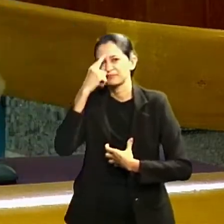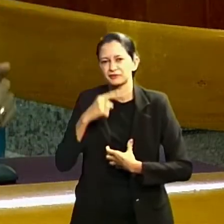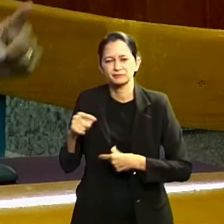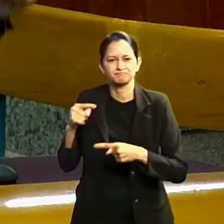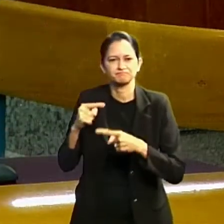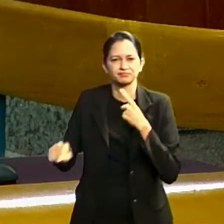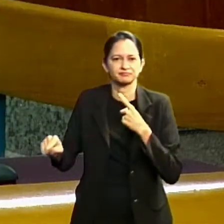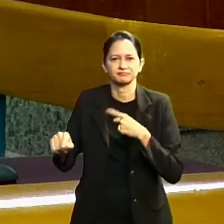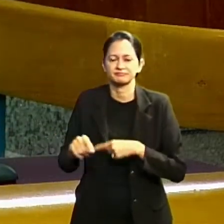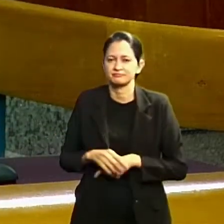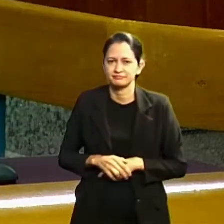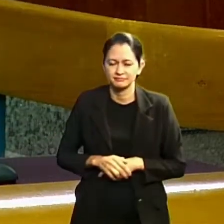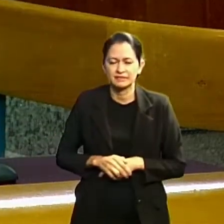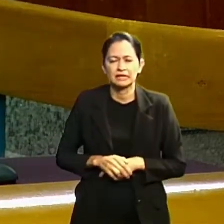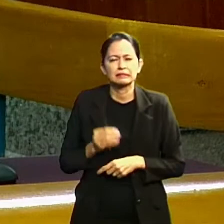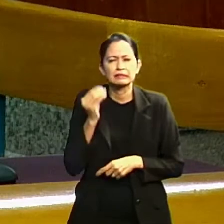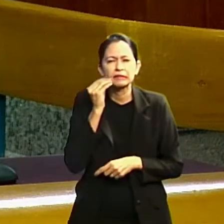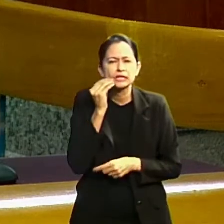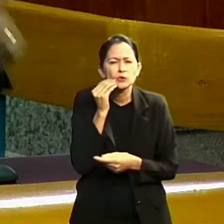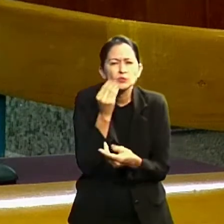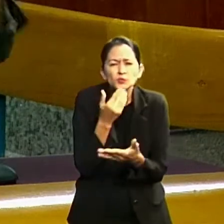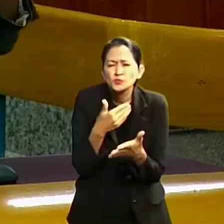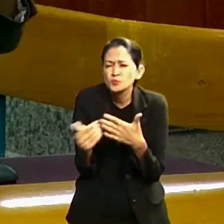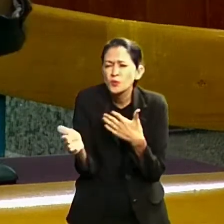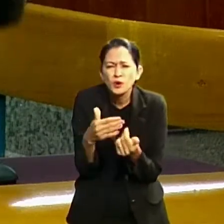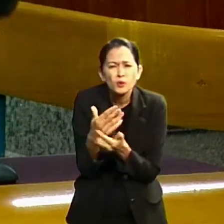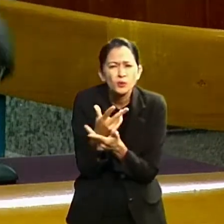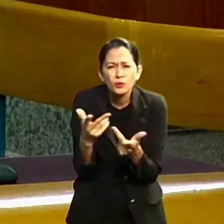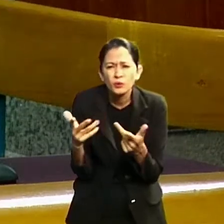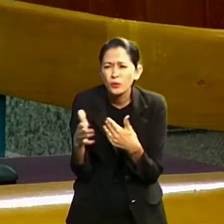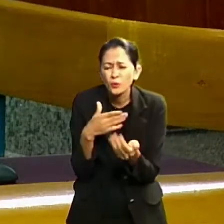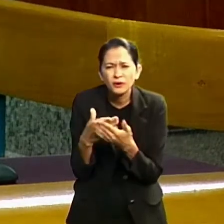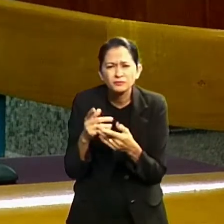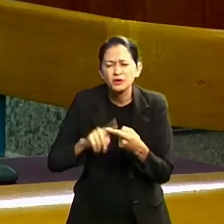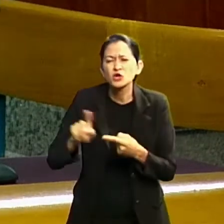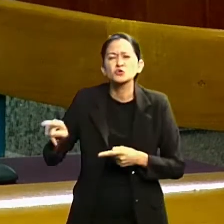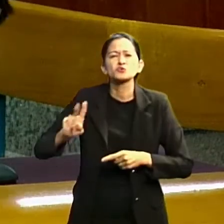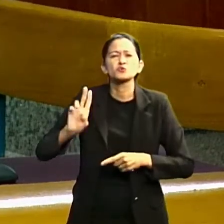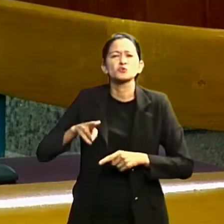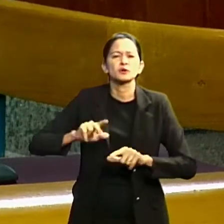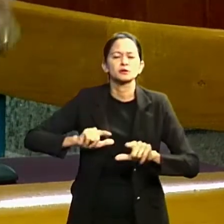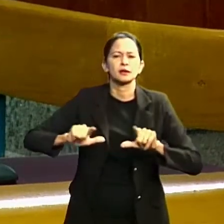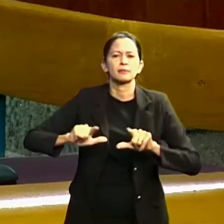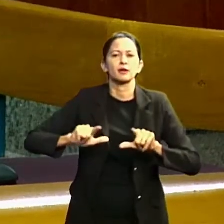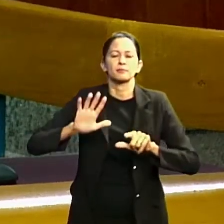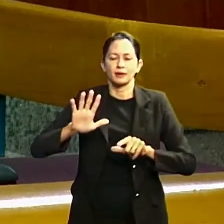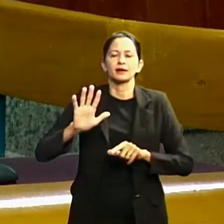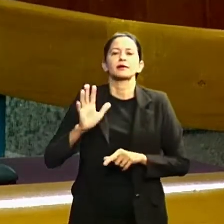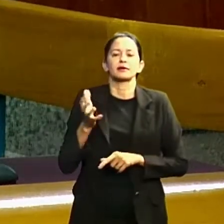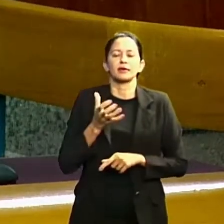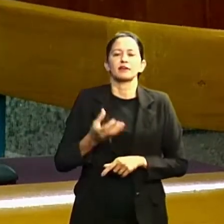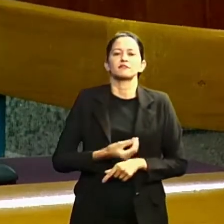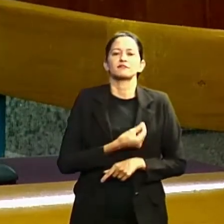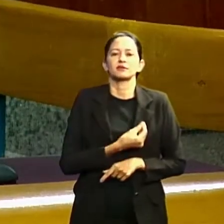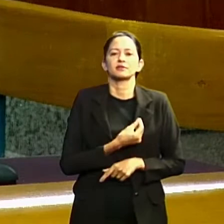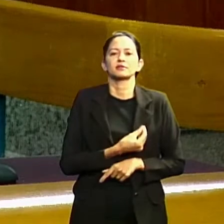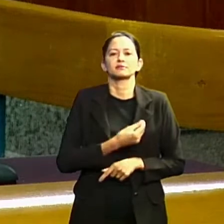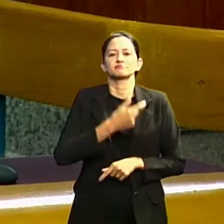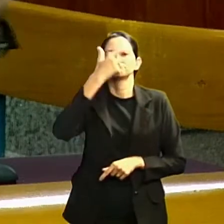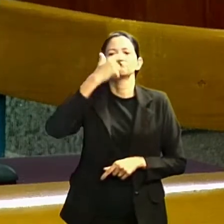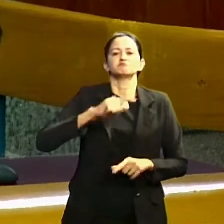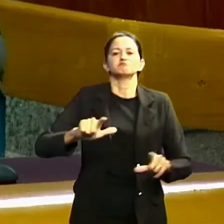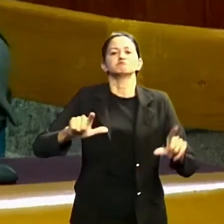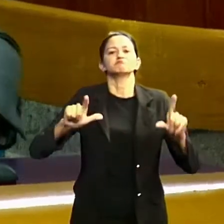dessas pessoas que tentam a qualquer custo, que nunca trabalharam na vida, mas quer viver a vida, ganhar a vida em cima de